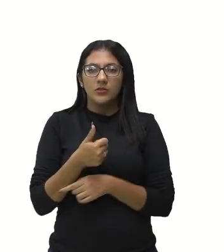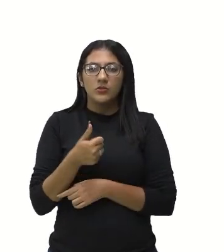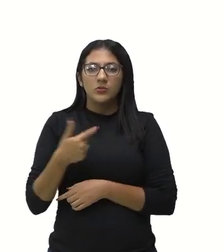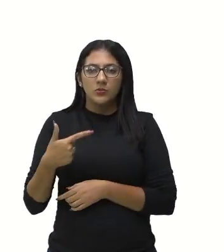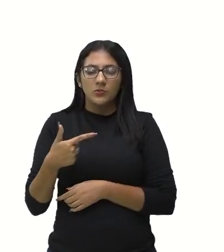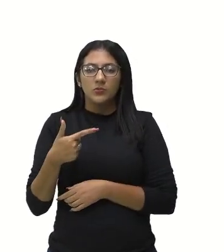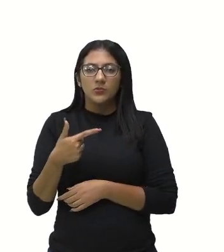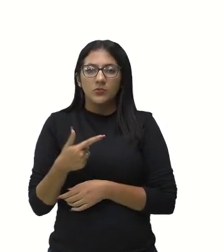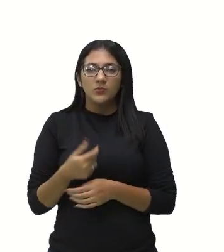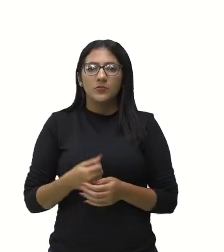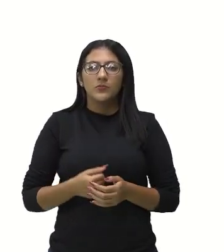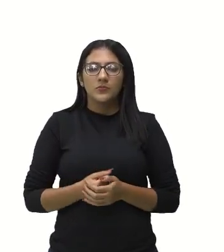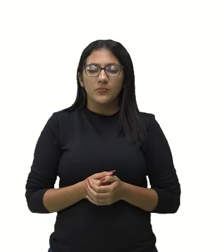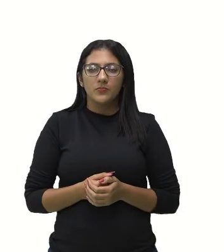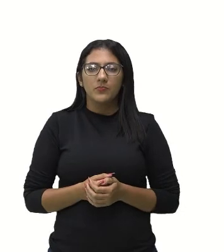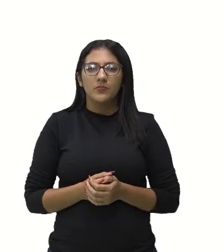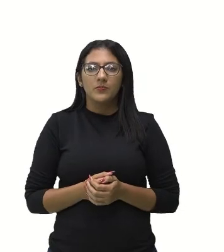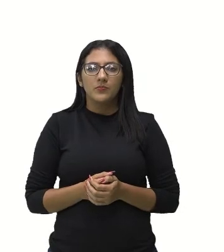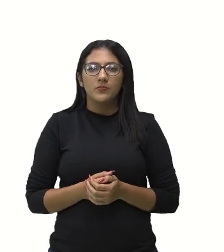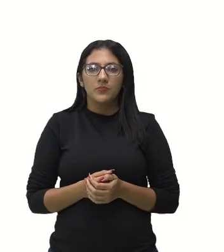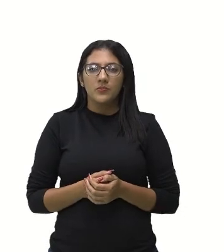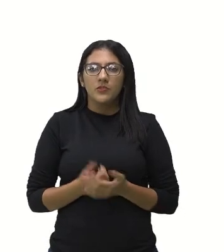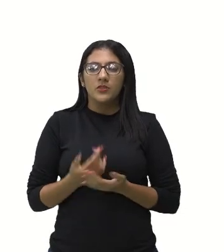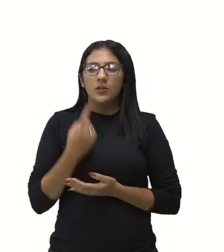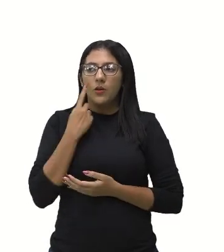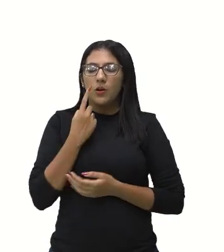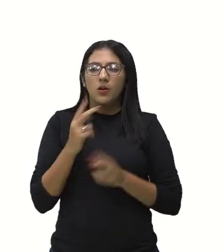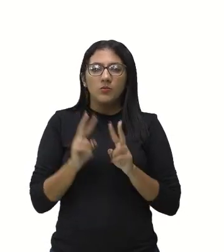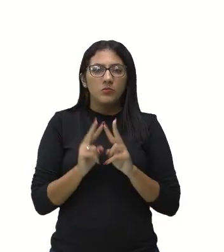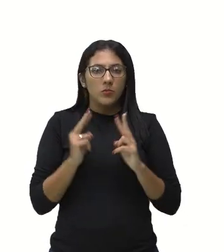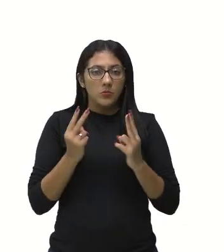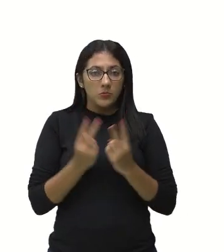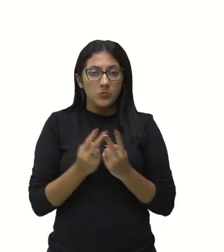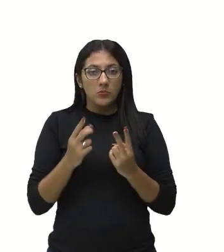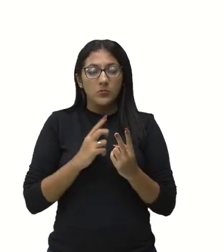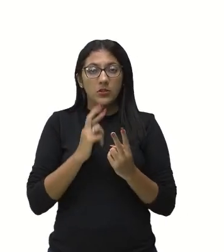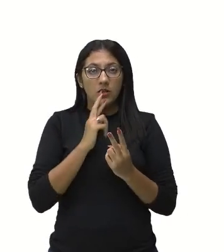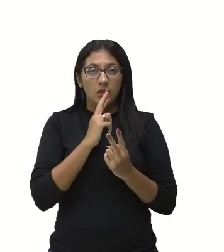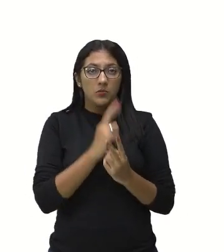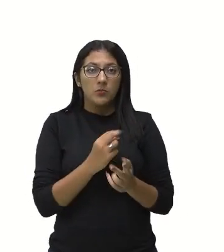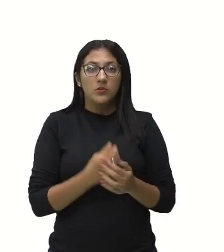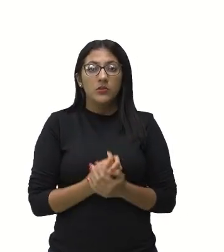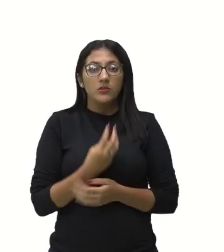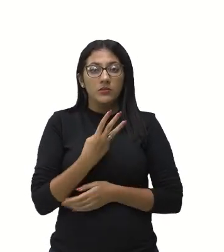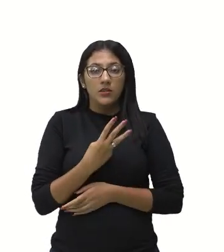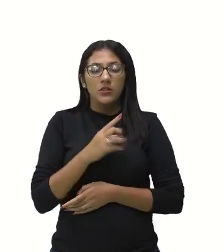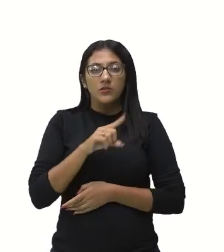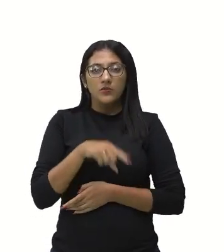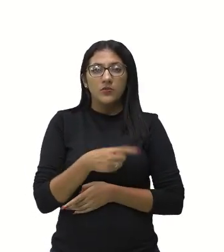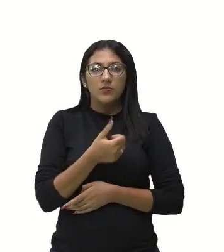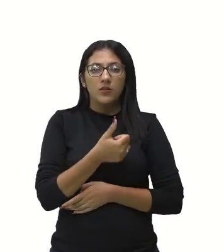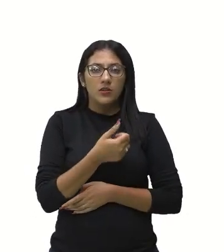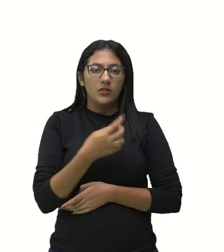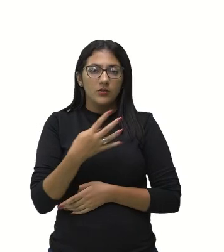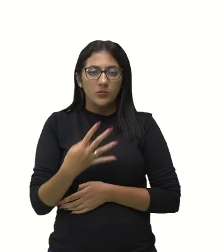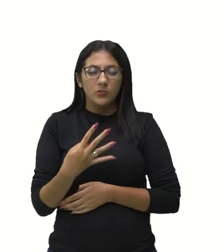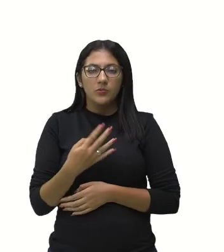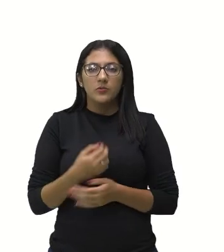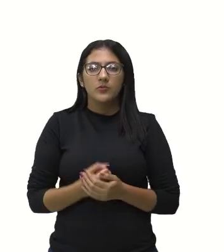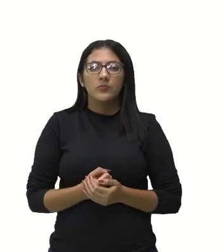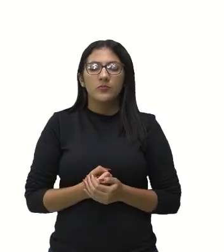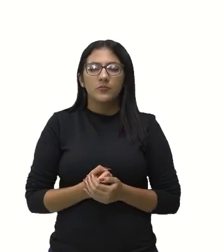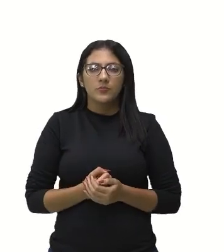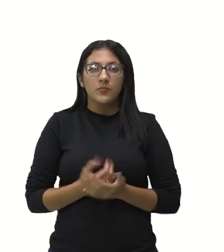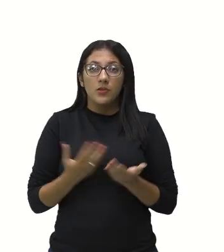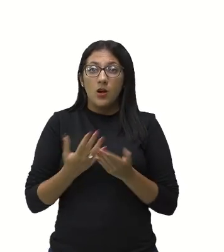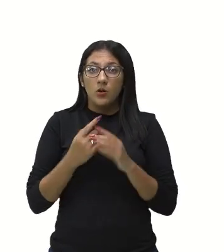5 ao quadrado, 25 vezes 12. Então, o volume é igual a 3,14 vezes